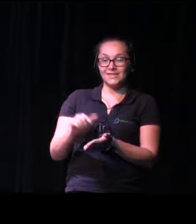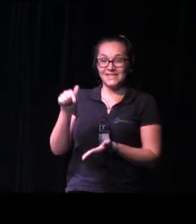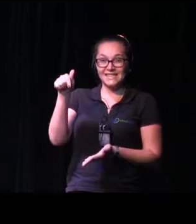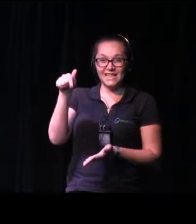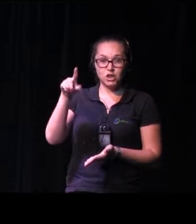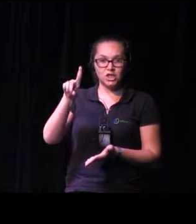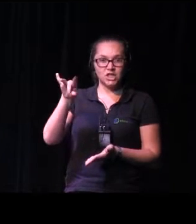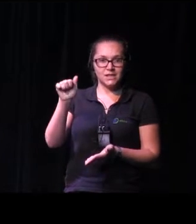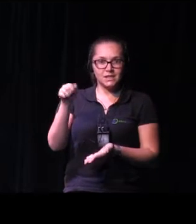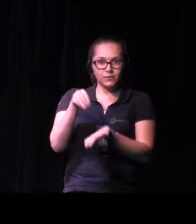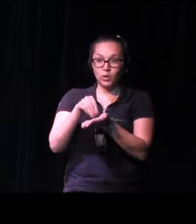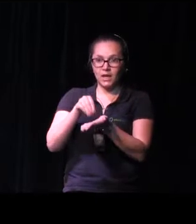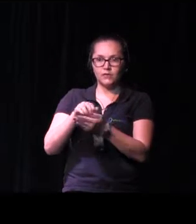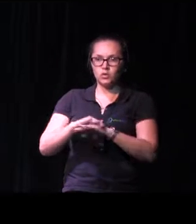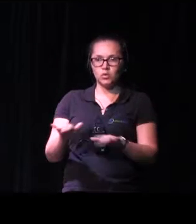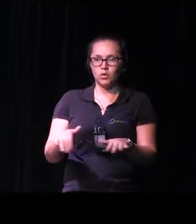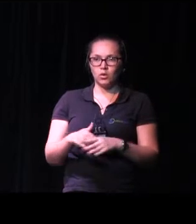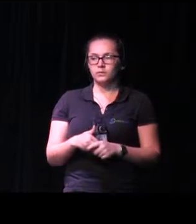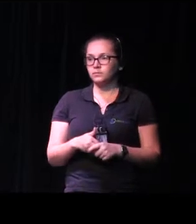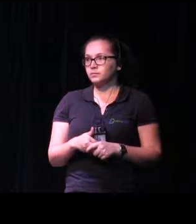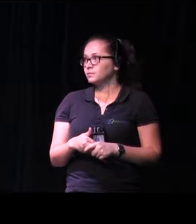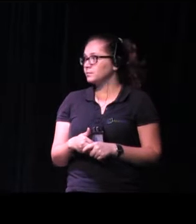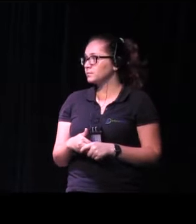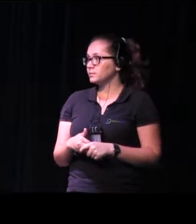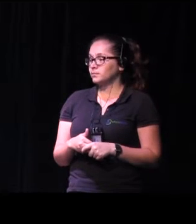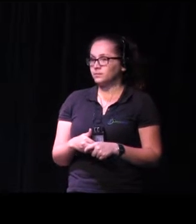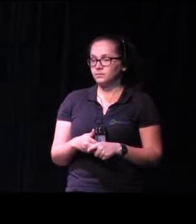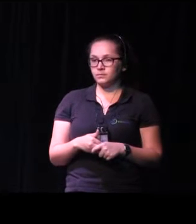E faltando 7 dias,